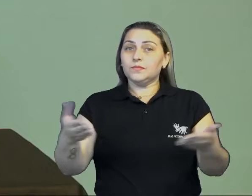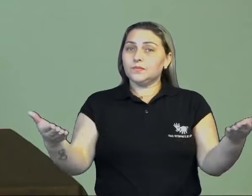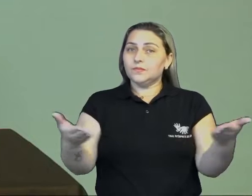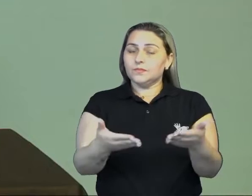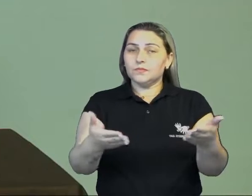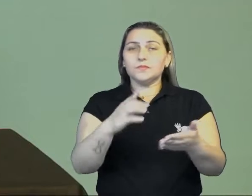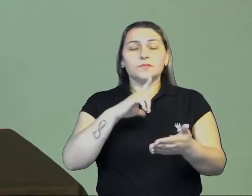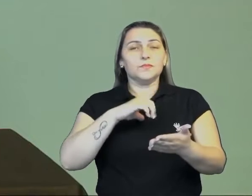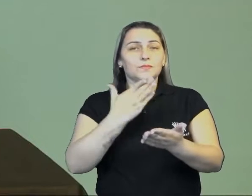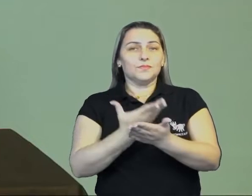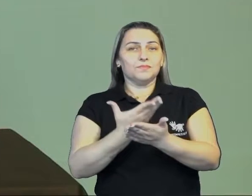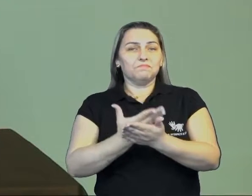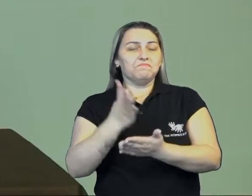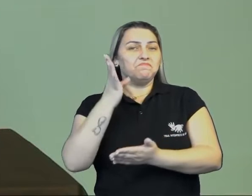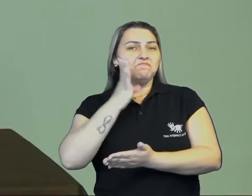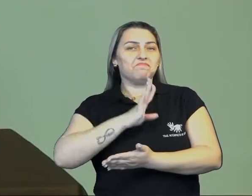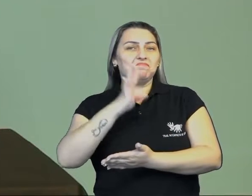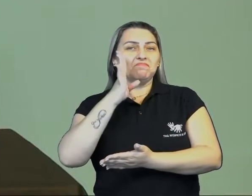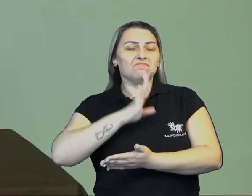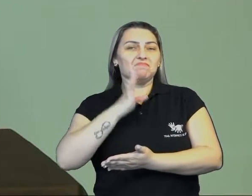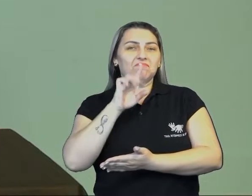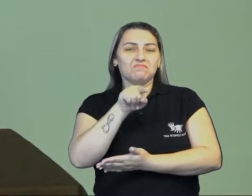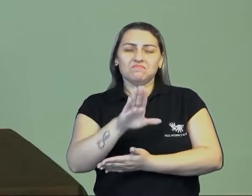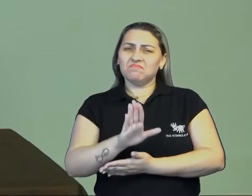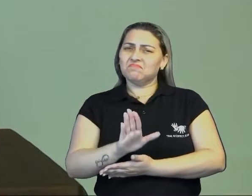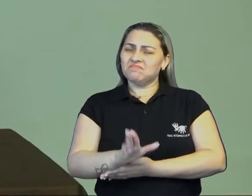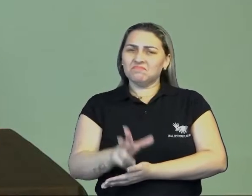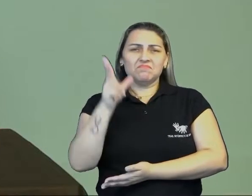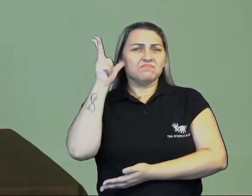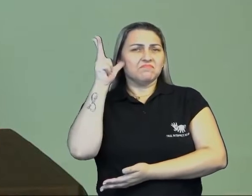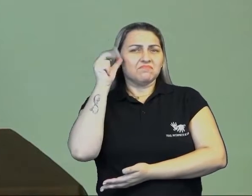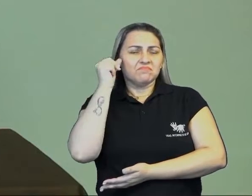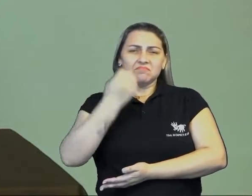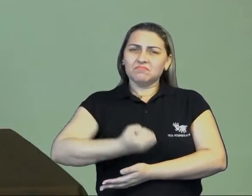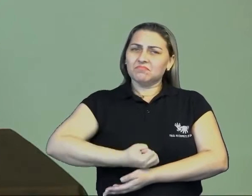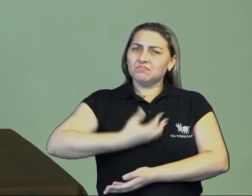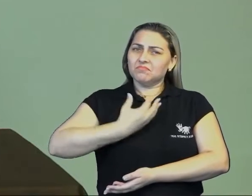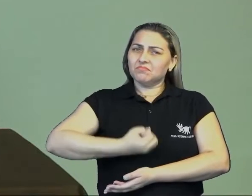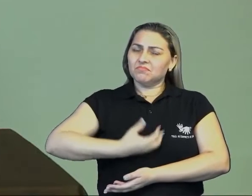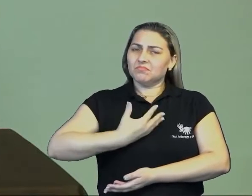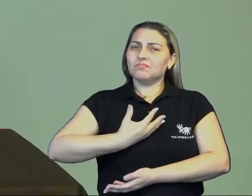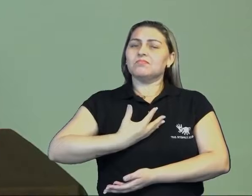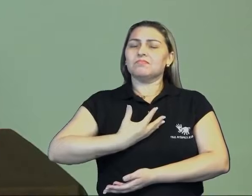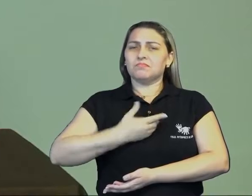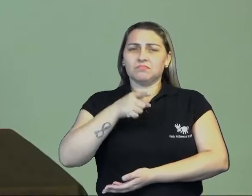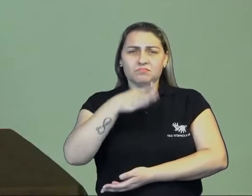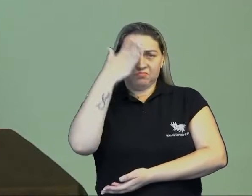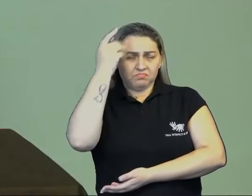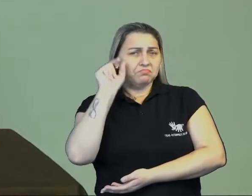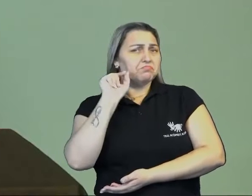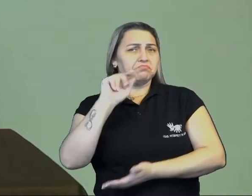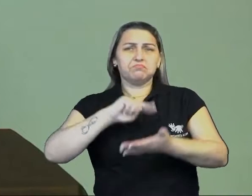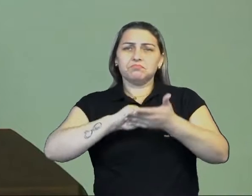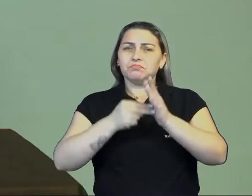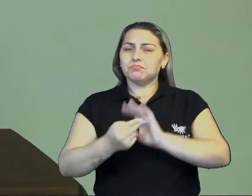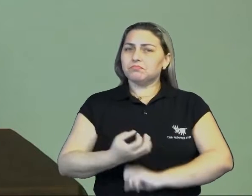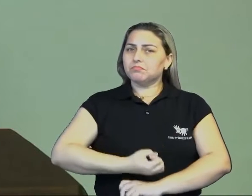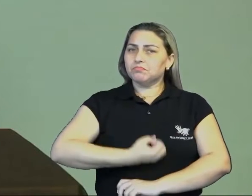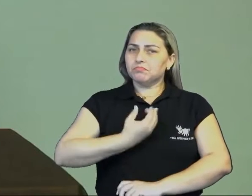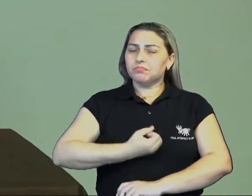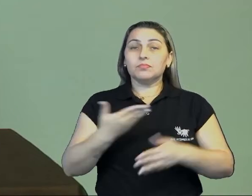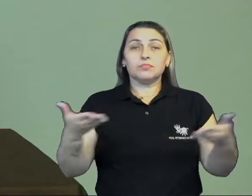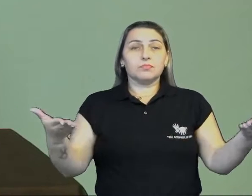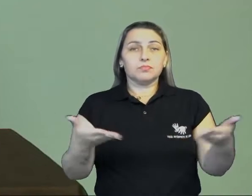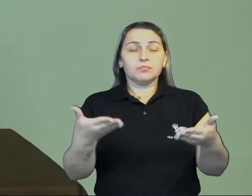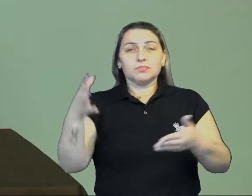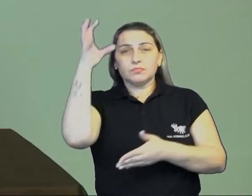hoje nós vamos ter uma aula bem legal. Você já ouviu o termo poema? Então, você sabe o que é um poema? Hoje